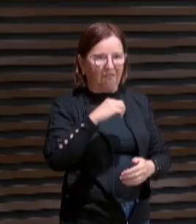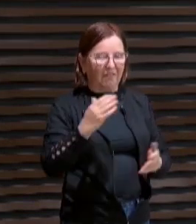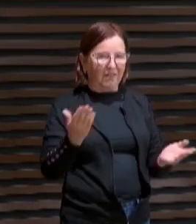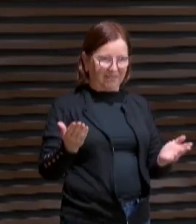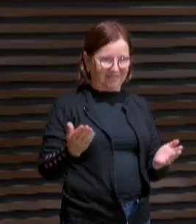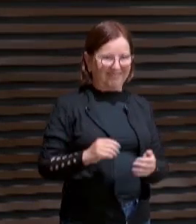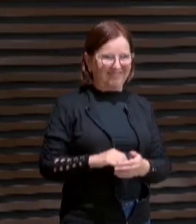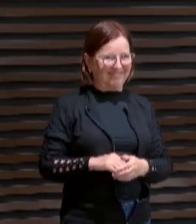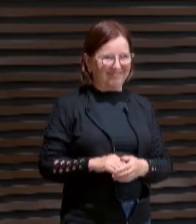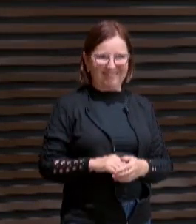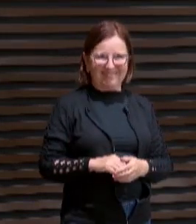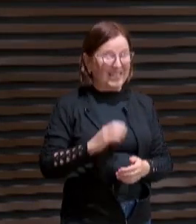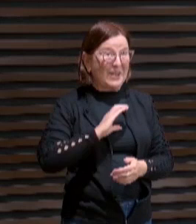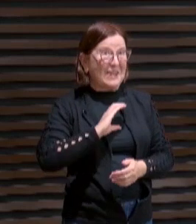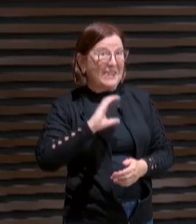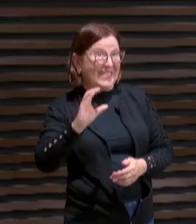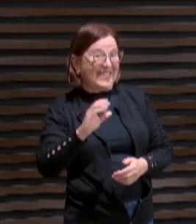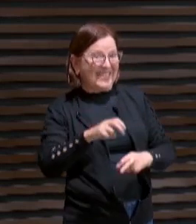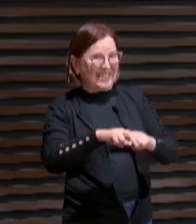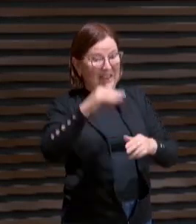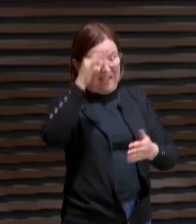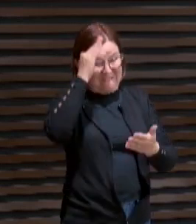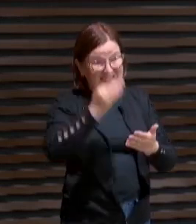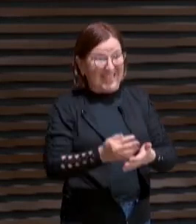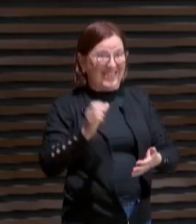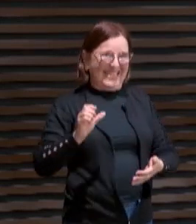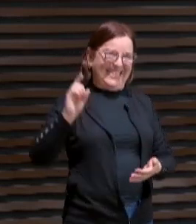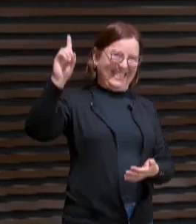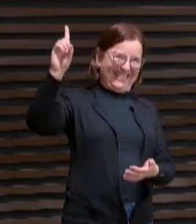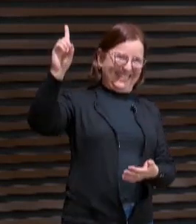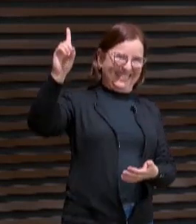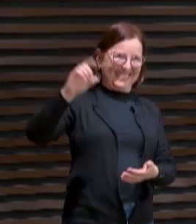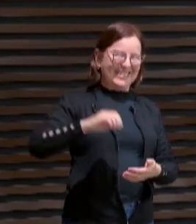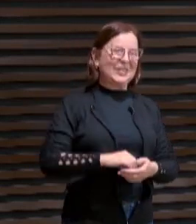sentimentos e não confiante pela fé na palavra de Deus.